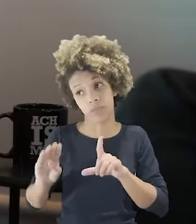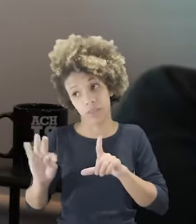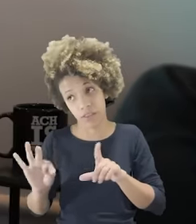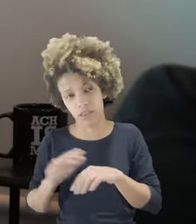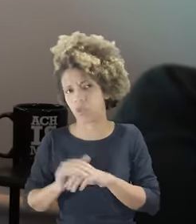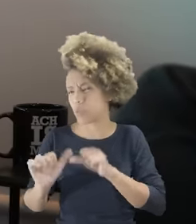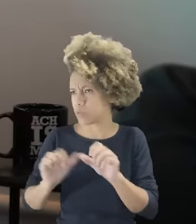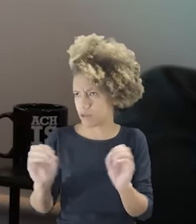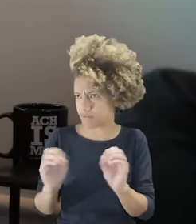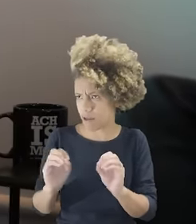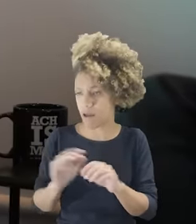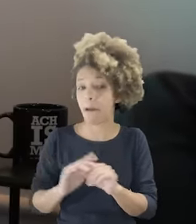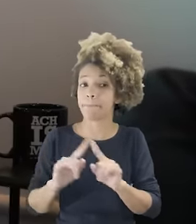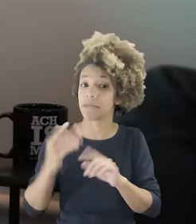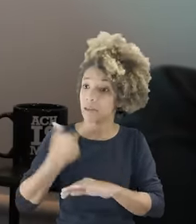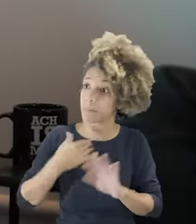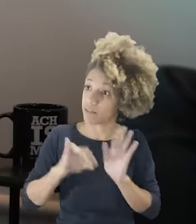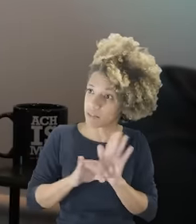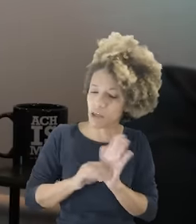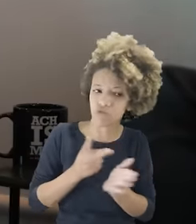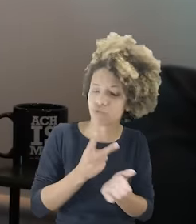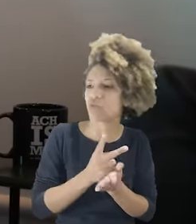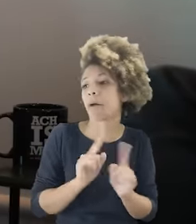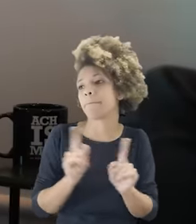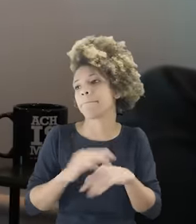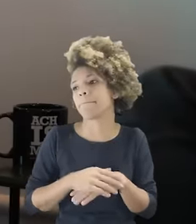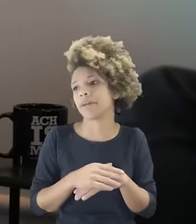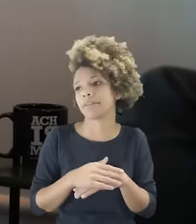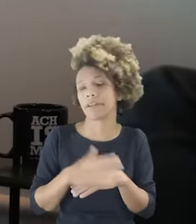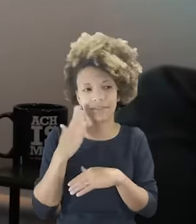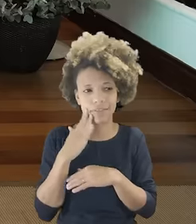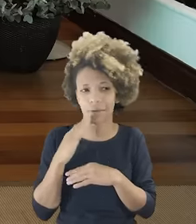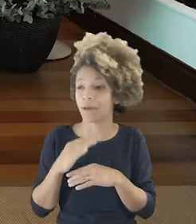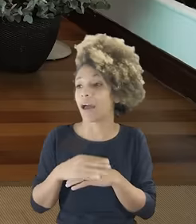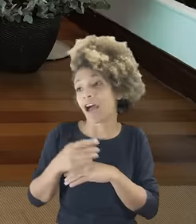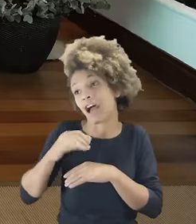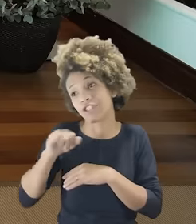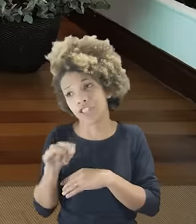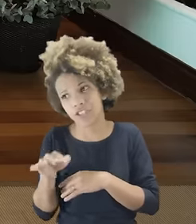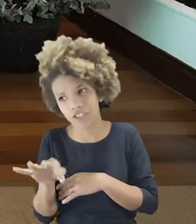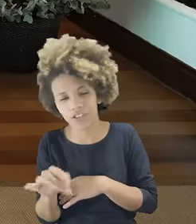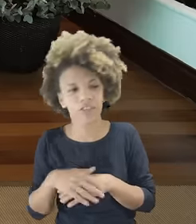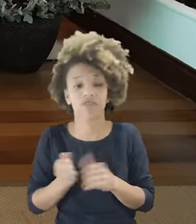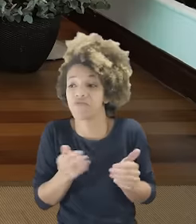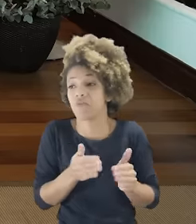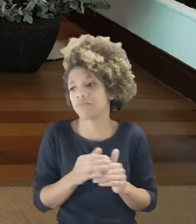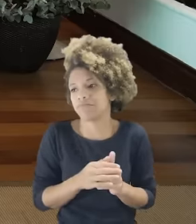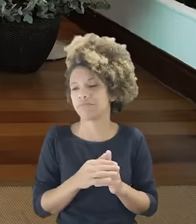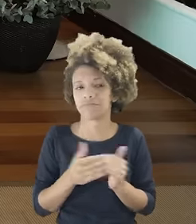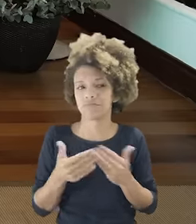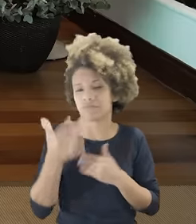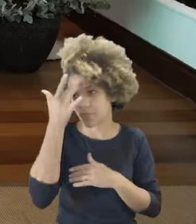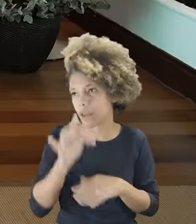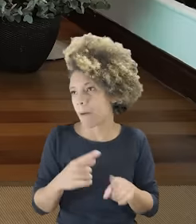mas não é não mudou nada e eu quero dizer que a minha Essência só que tipo assim é de vez em quando piscava a tela da Jequiti sabe até agora não quero saber